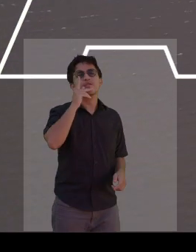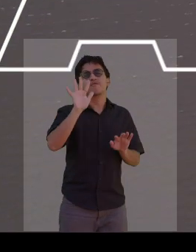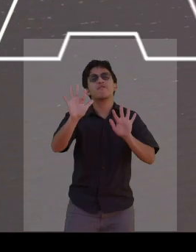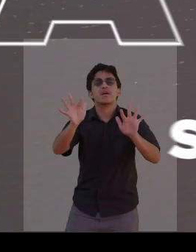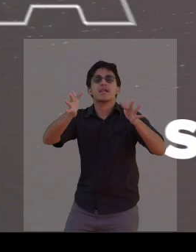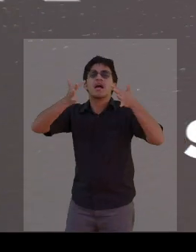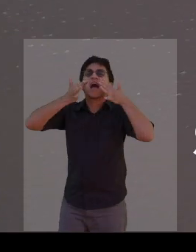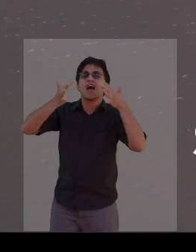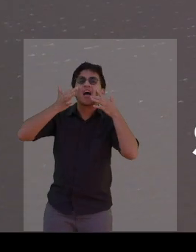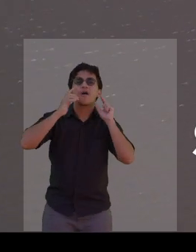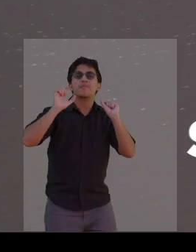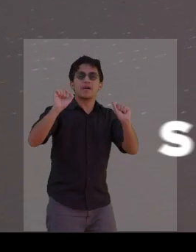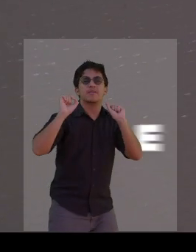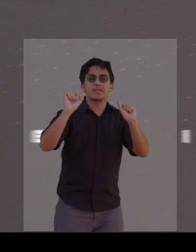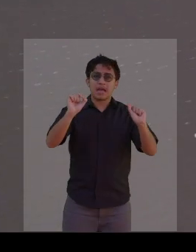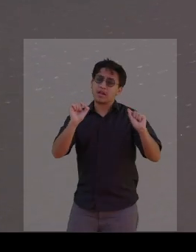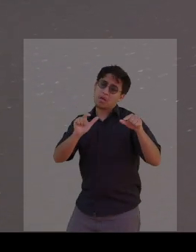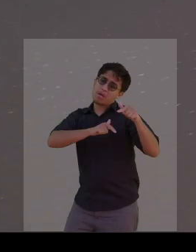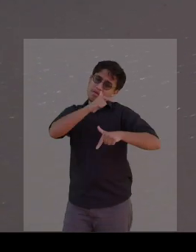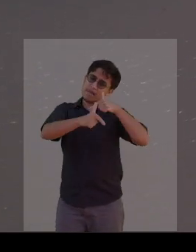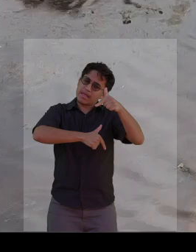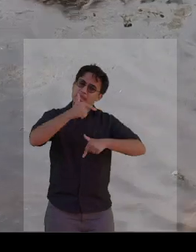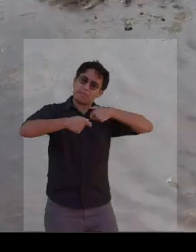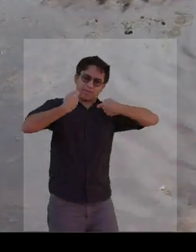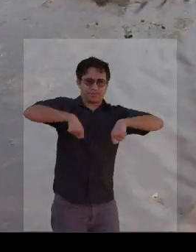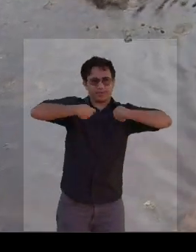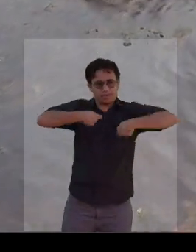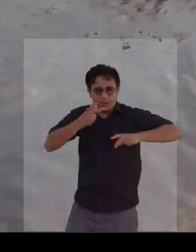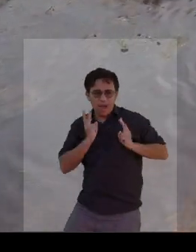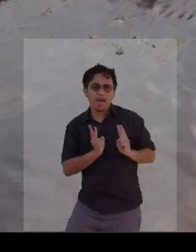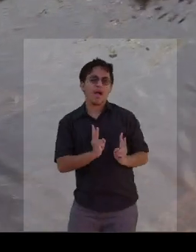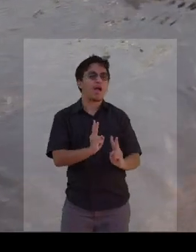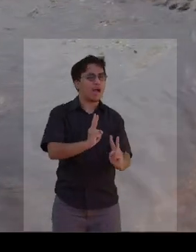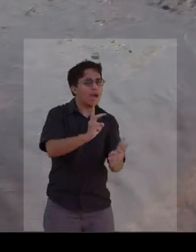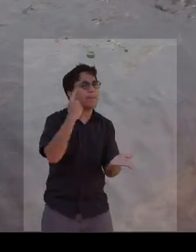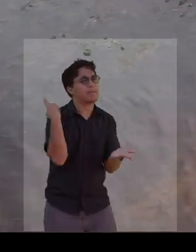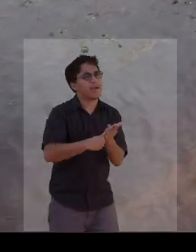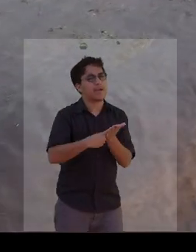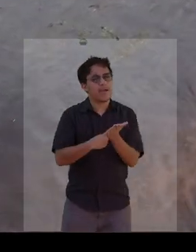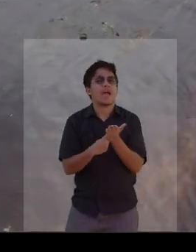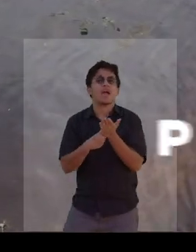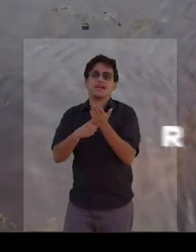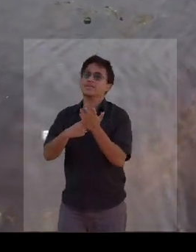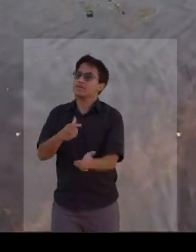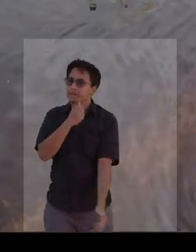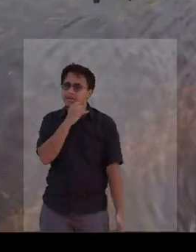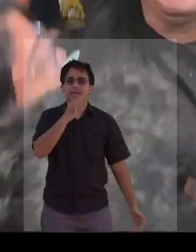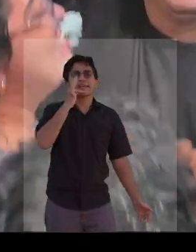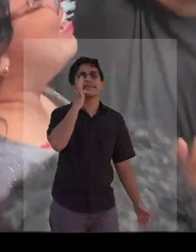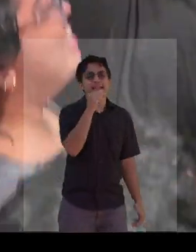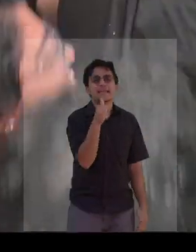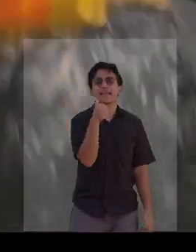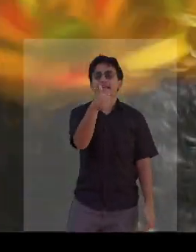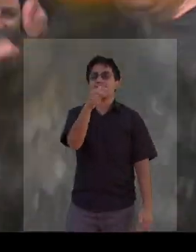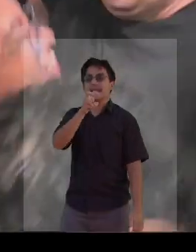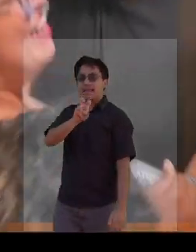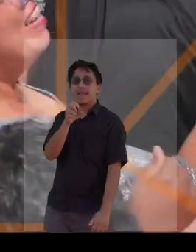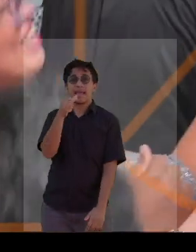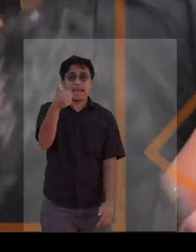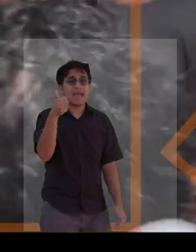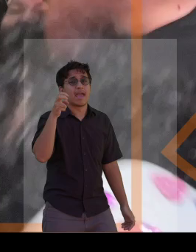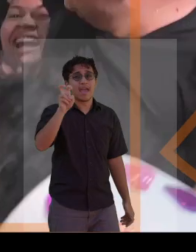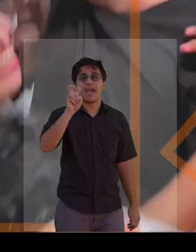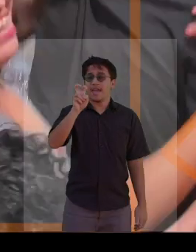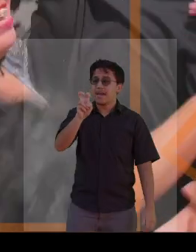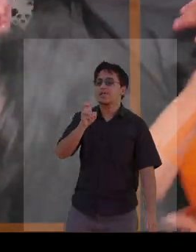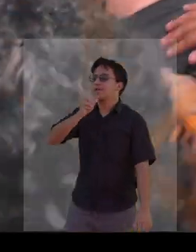Amapá, se liga no que eu vou falar. O trabalho precisa continuar. É Acácio